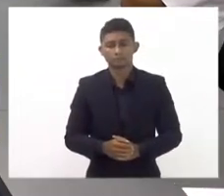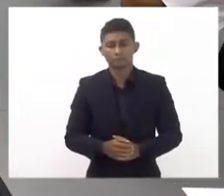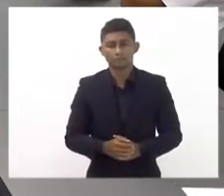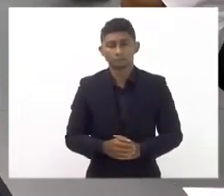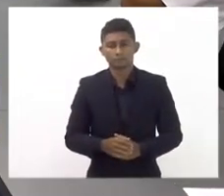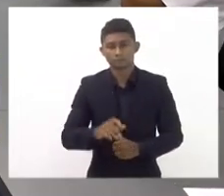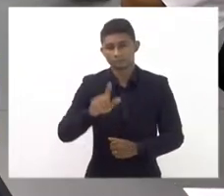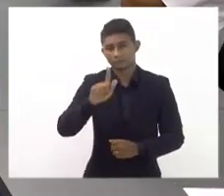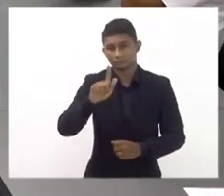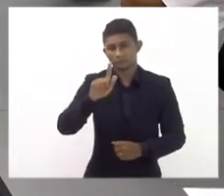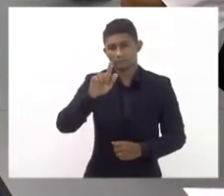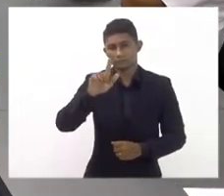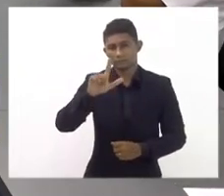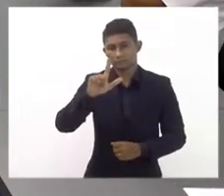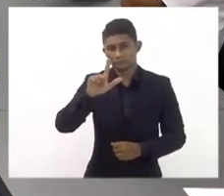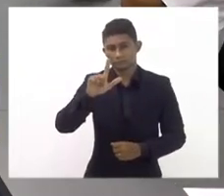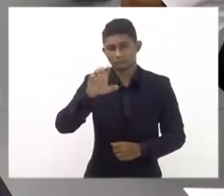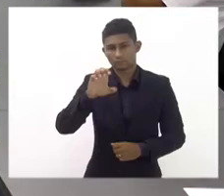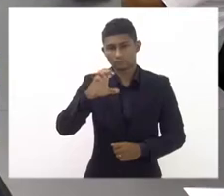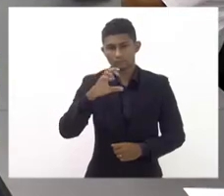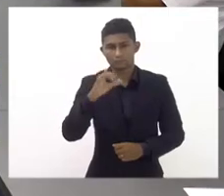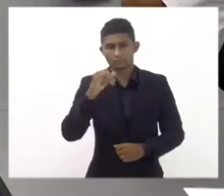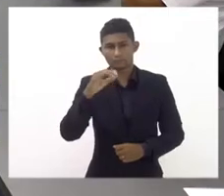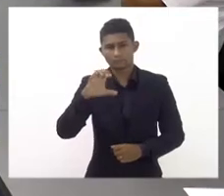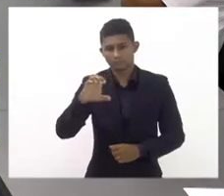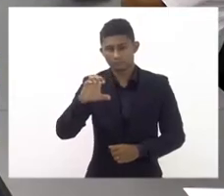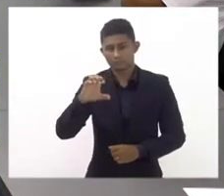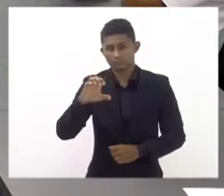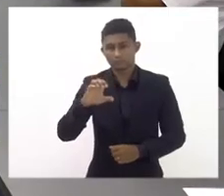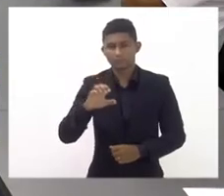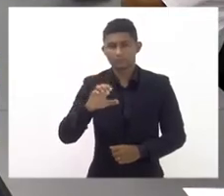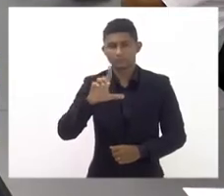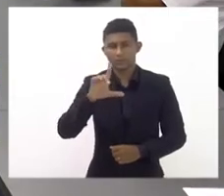a Gleice Figueiredo de Lima, que é...